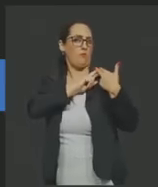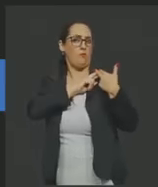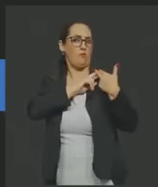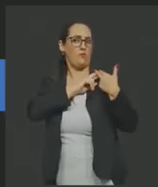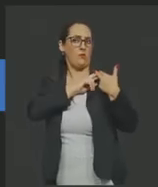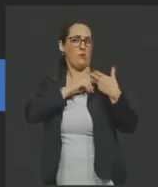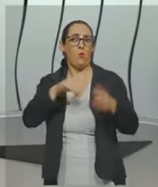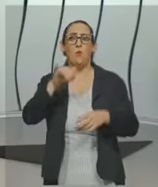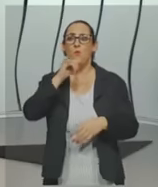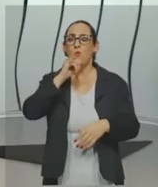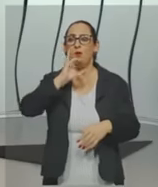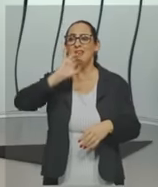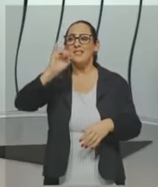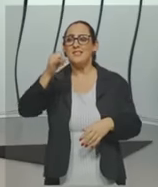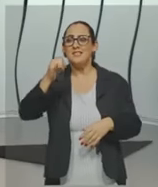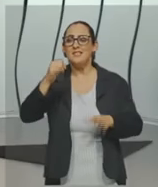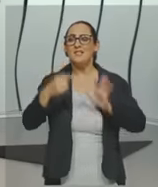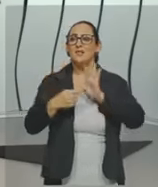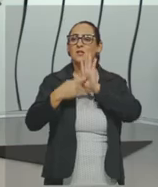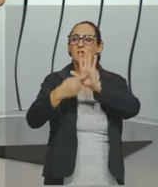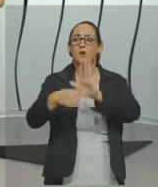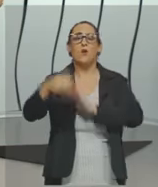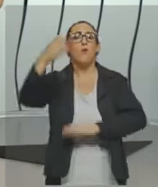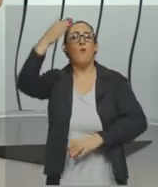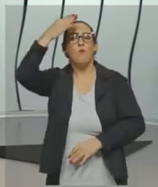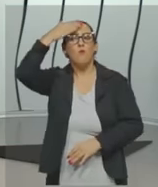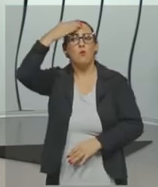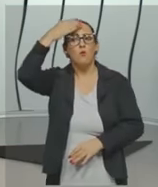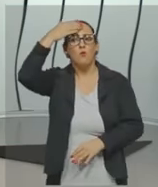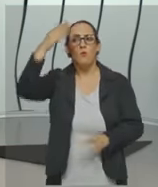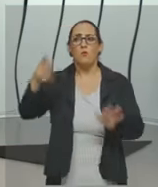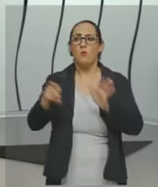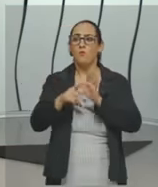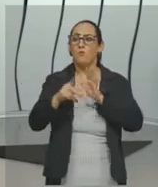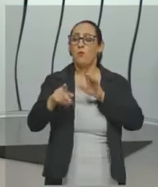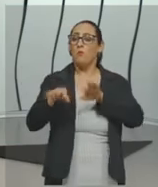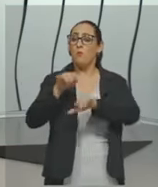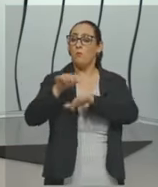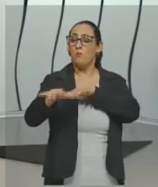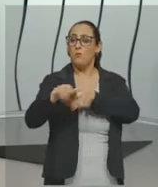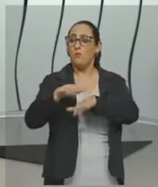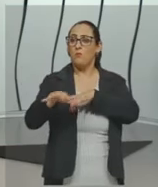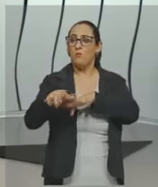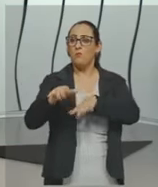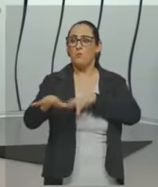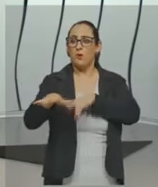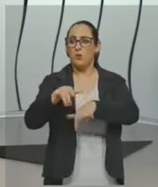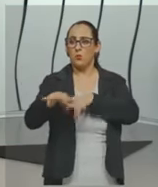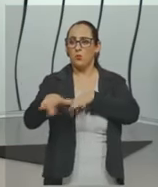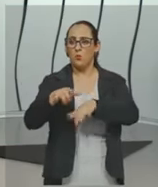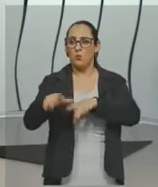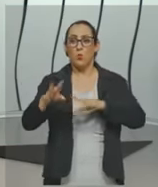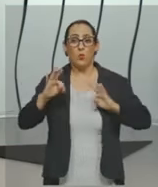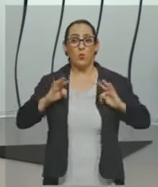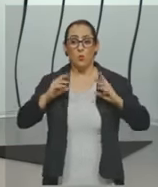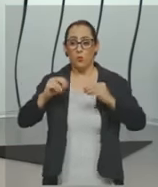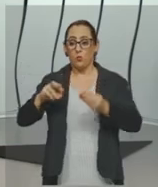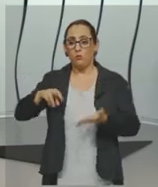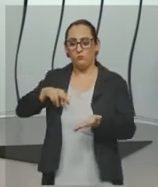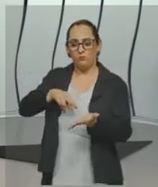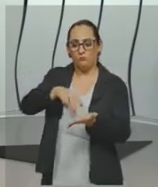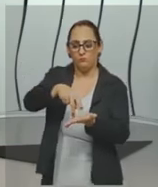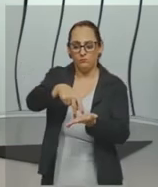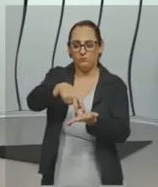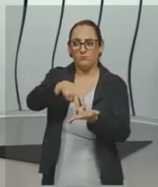lobo frontal, o cérebro vai perceber e vai comandar as atividades motoras, né? O movimento aqui, ó, meu lobo frontal